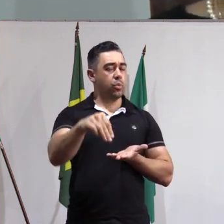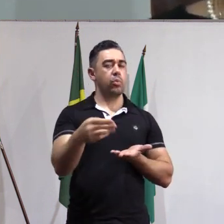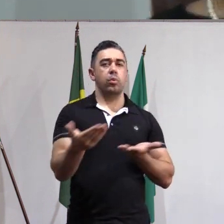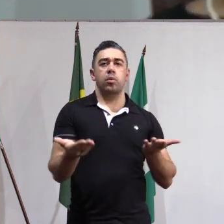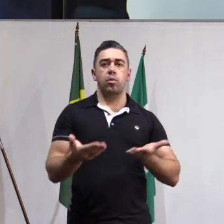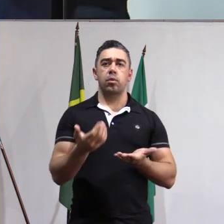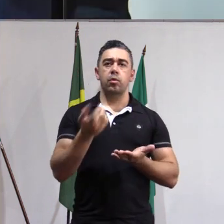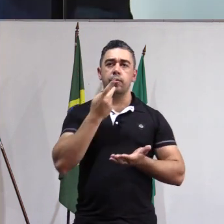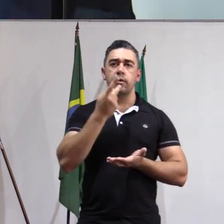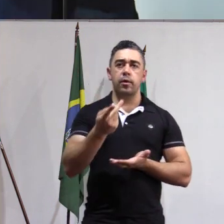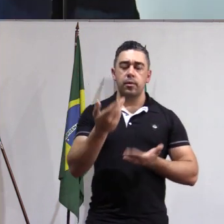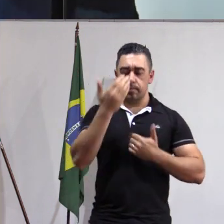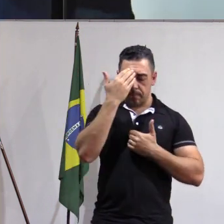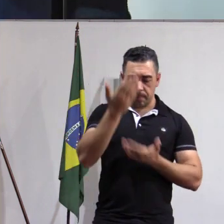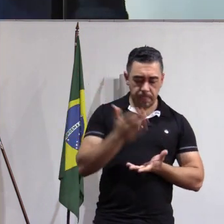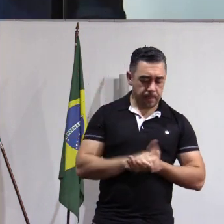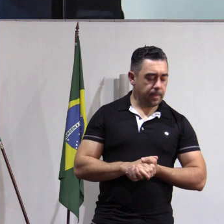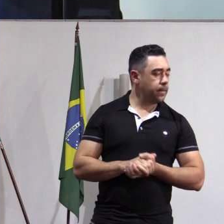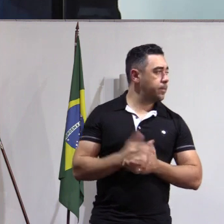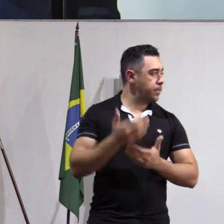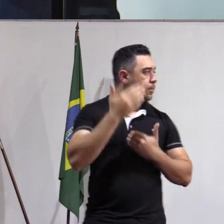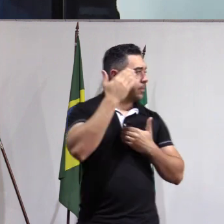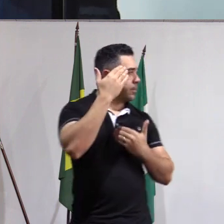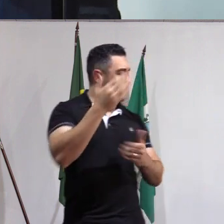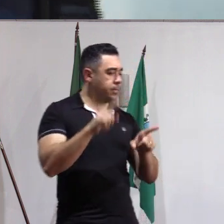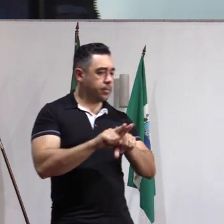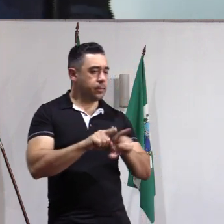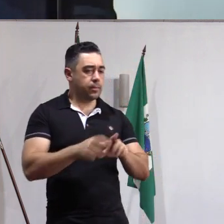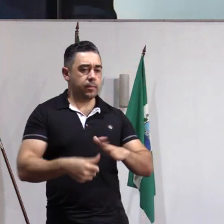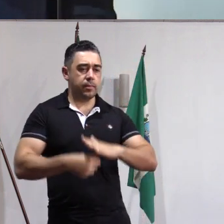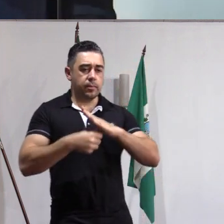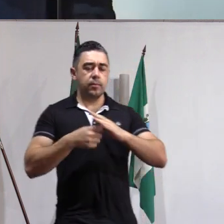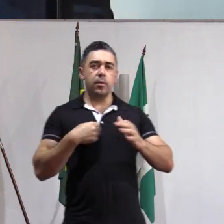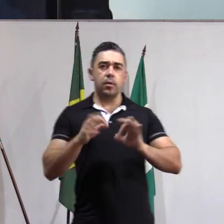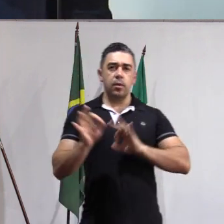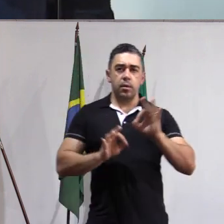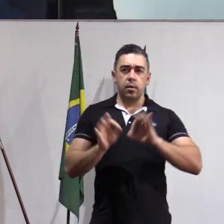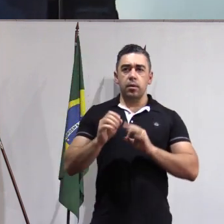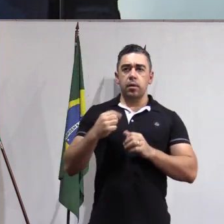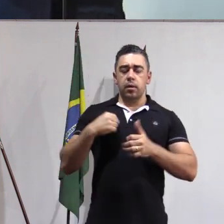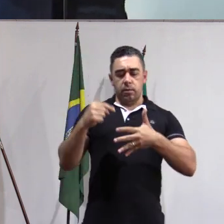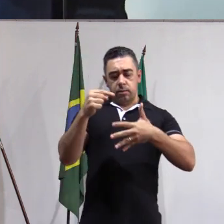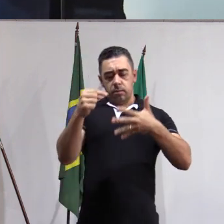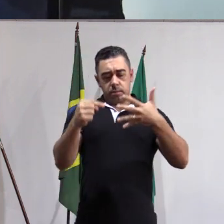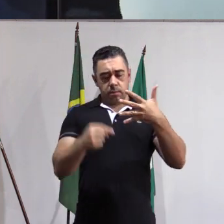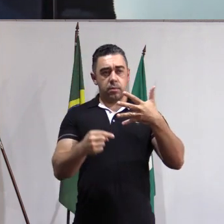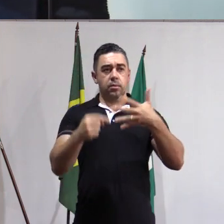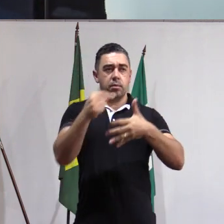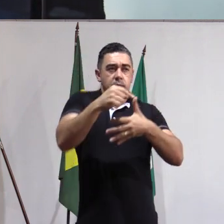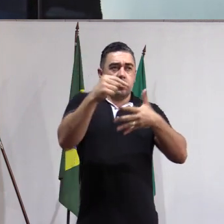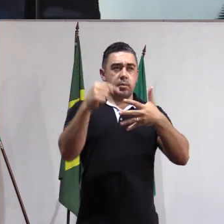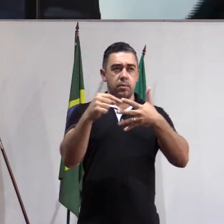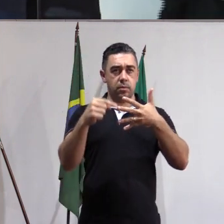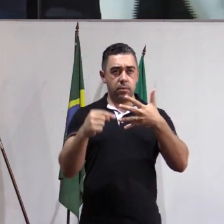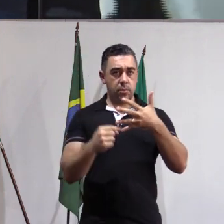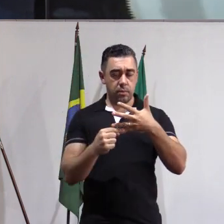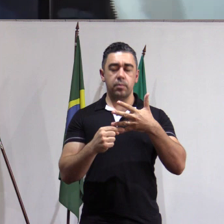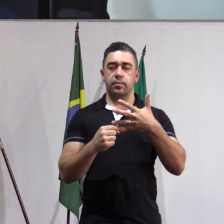eu lhe concedo a palavra. Muito obrigado. Muito obrigado. Eu preparei 5 pontos. Eu falo em